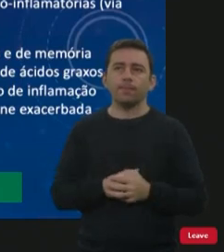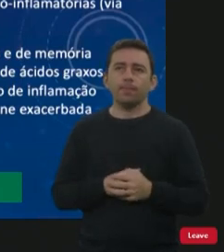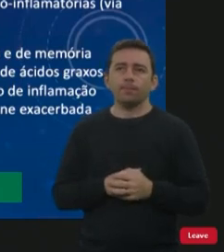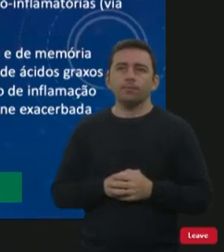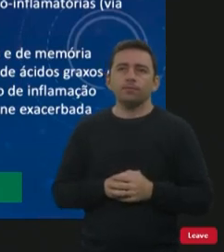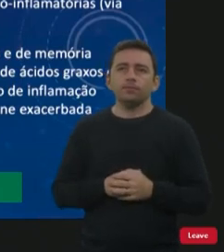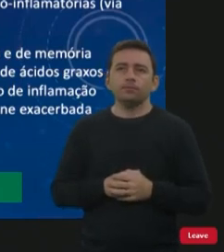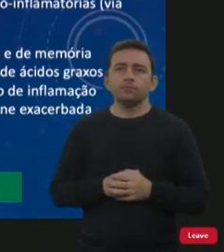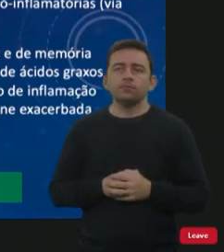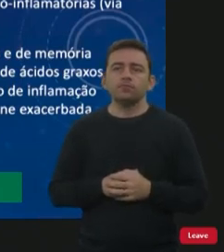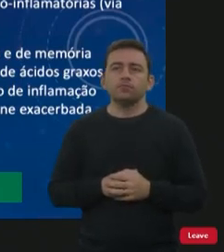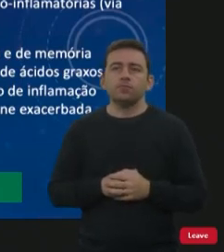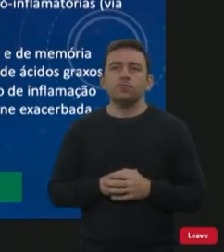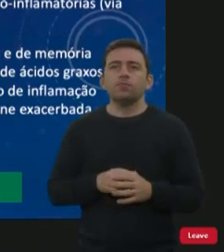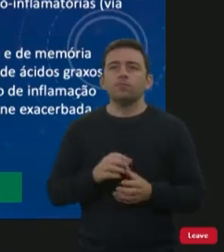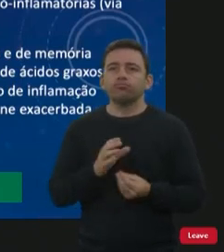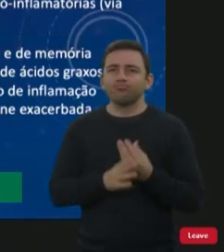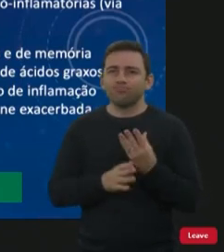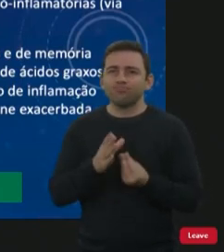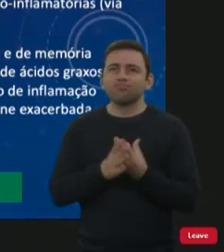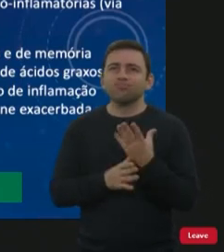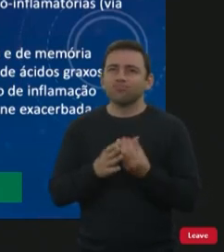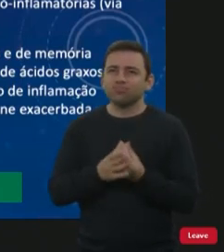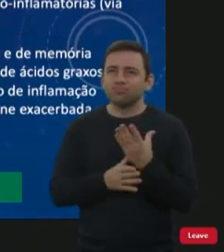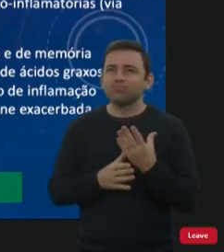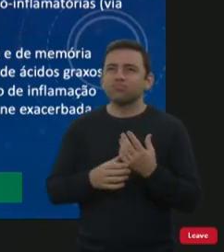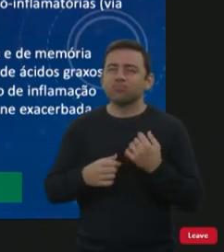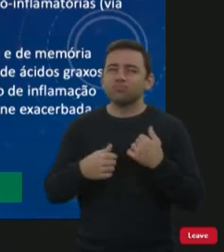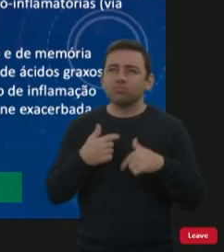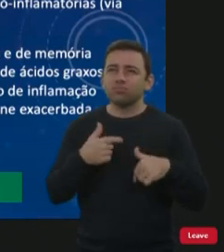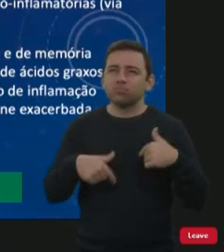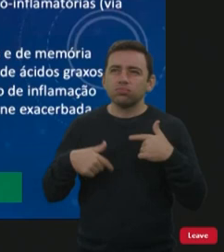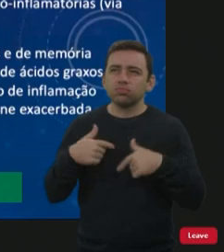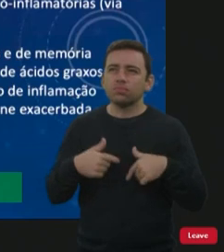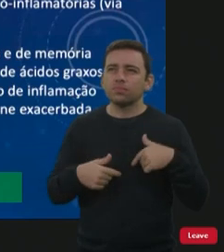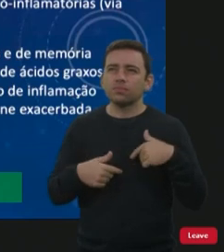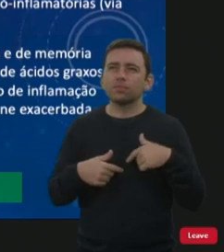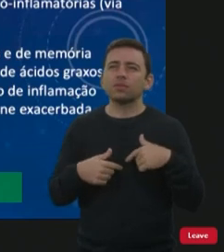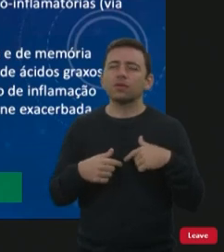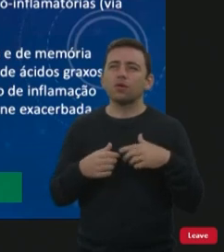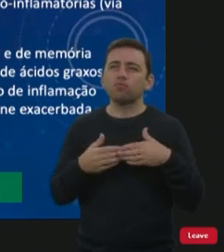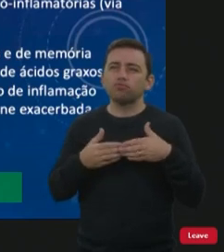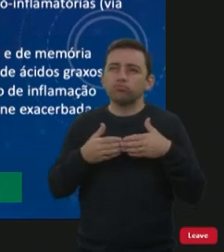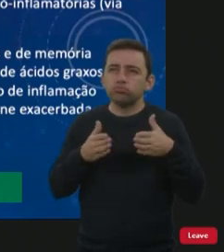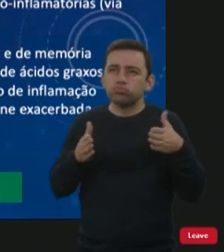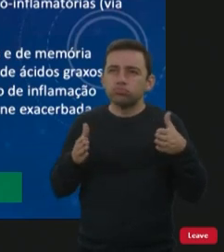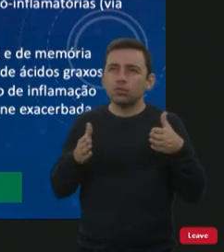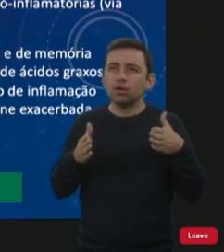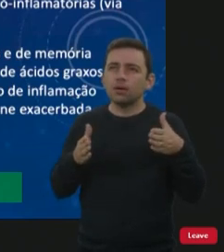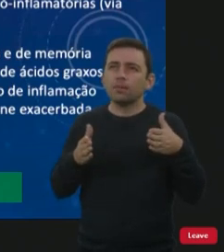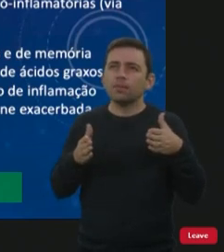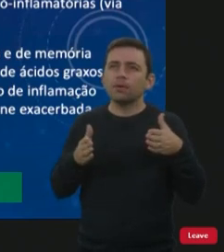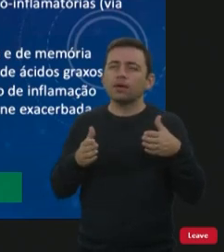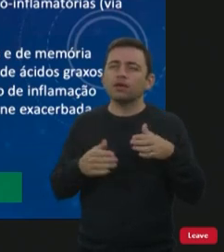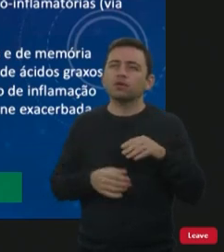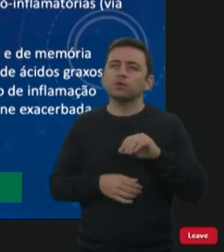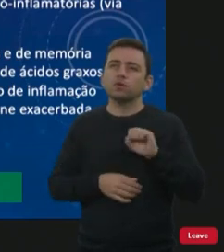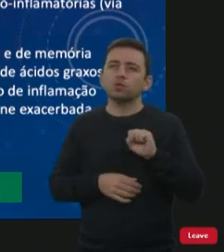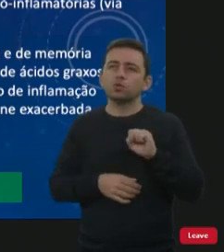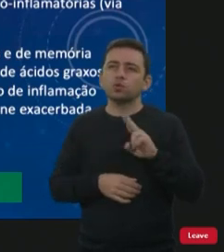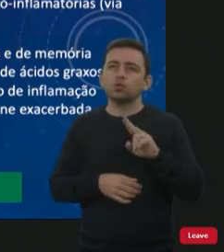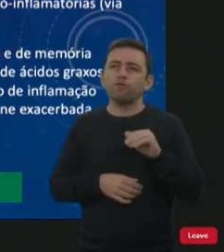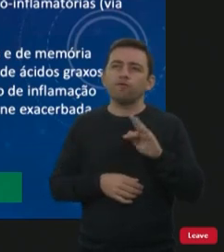A produção daquela substância que mantém o alvéolo aberto, né, que a gente chama de surfactante,